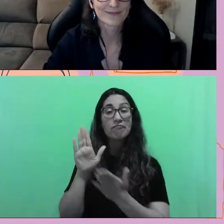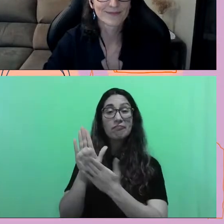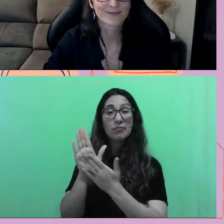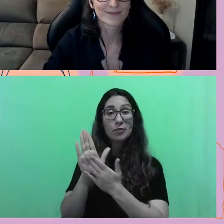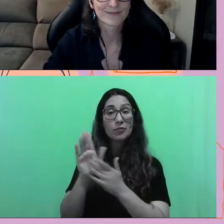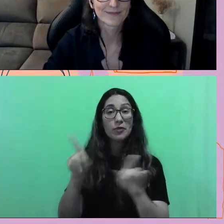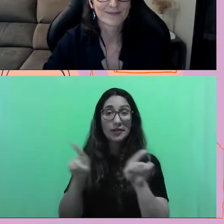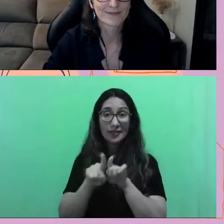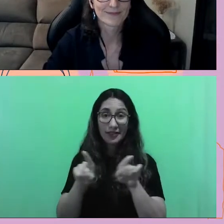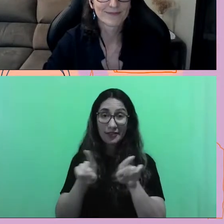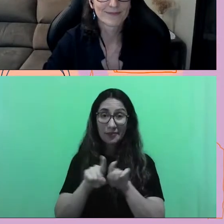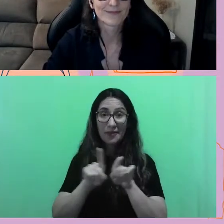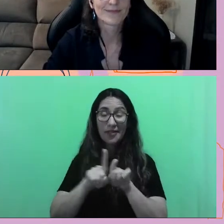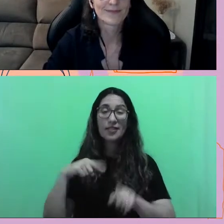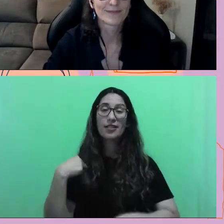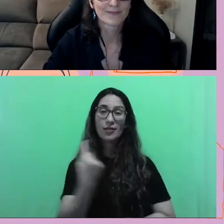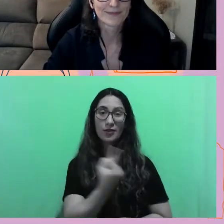gente